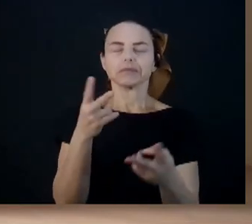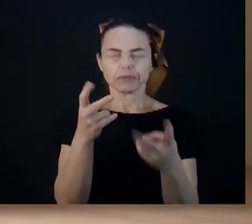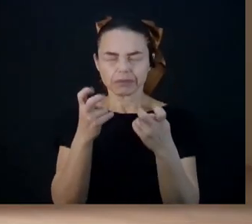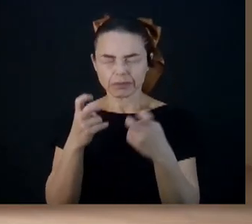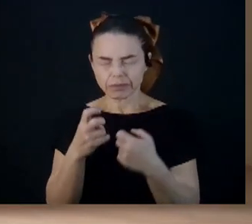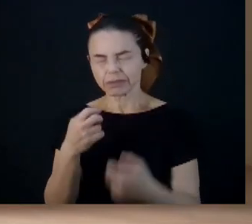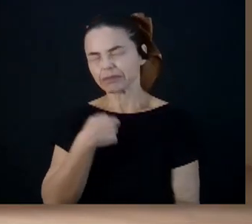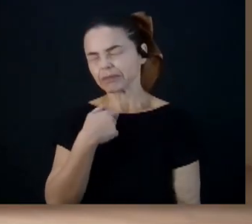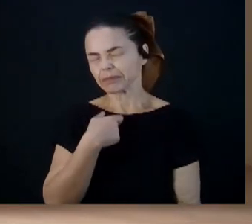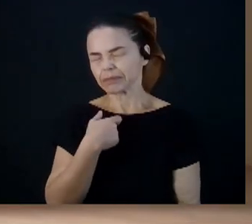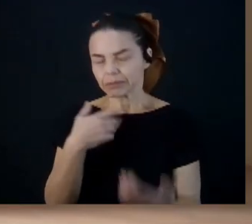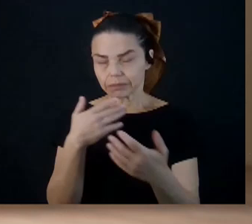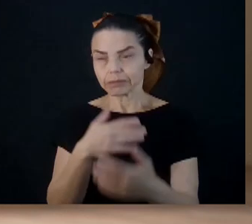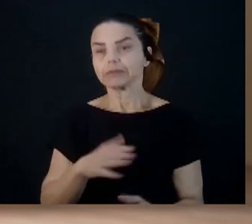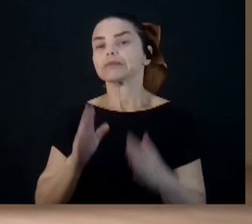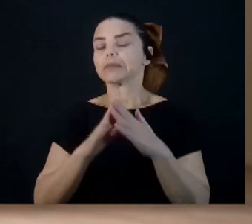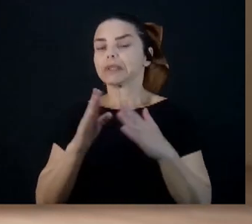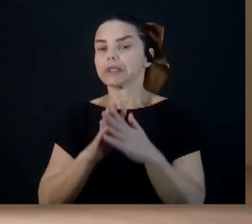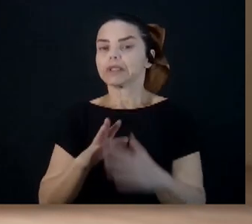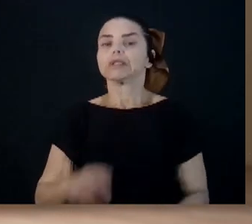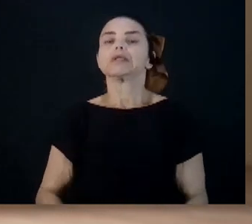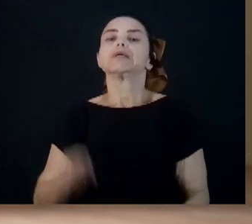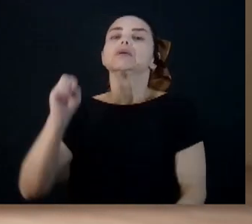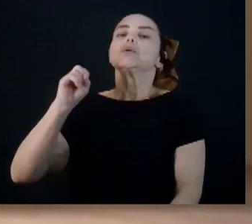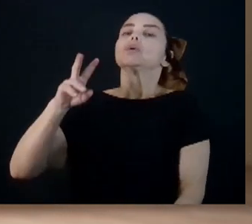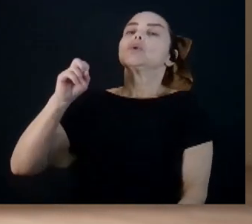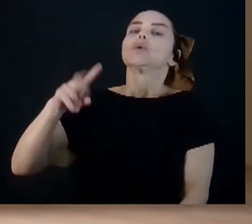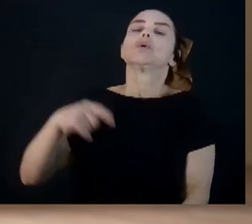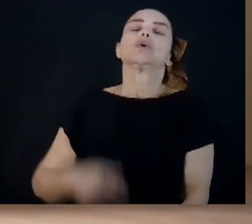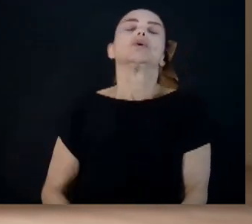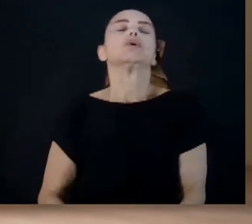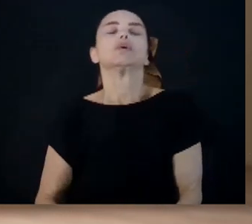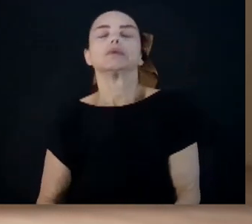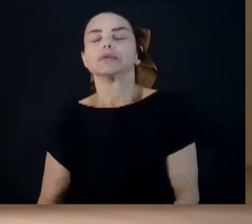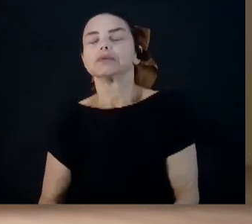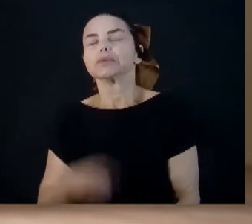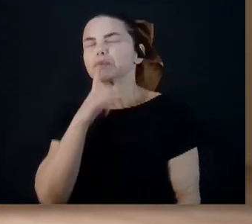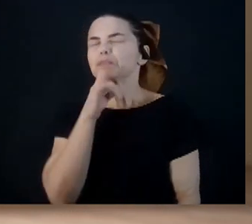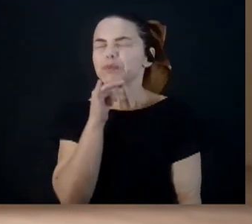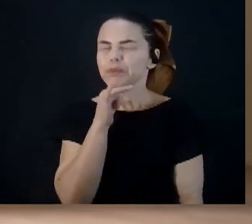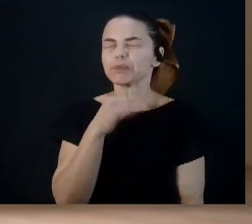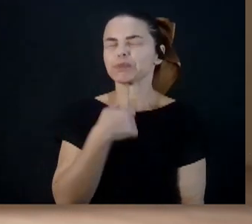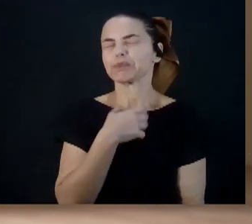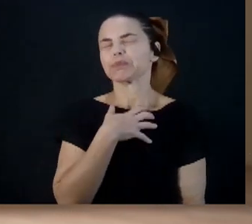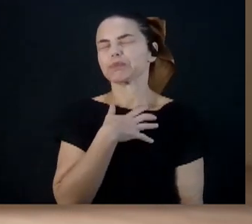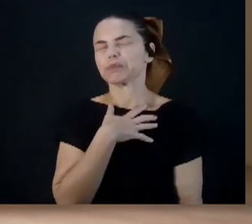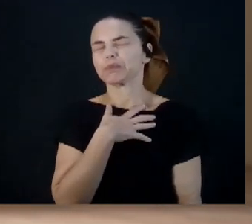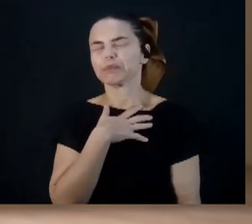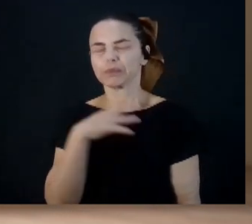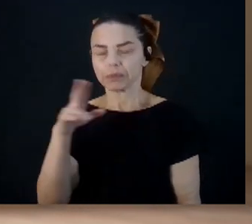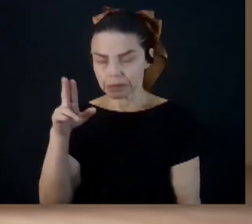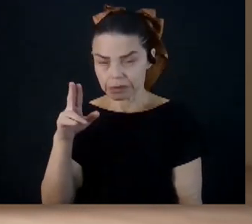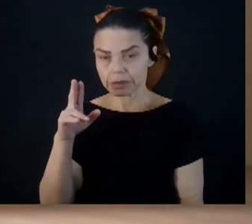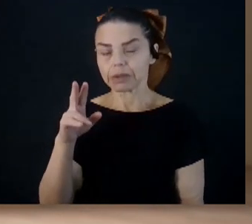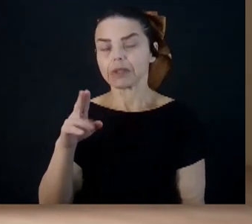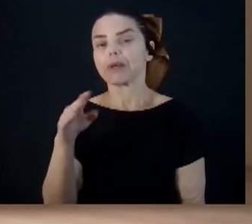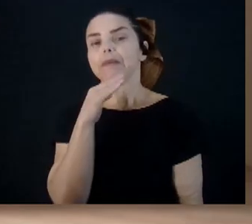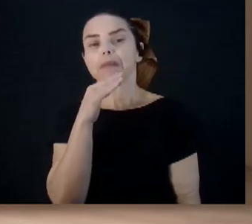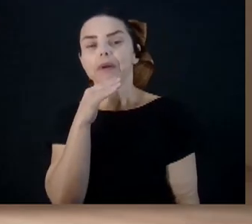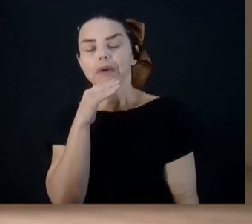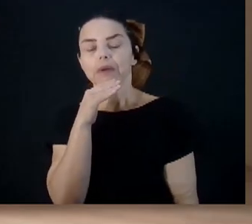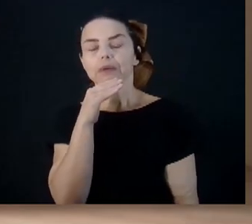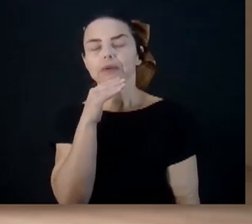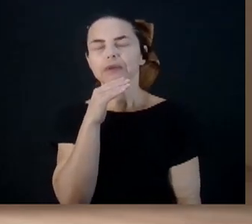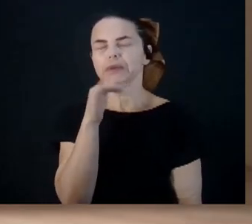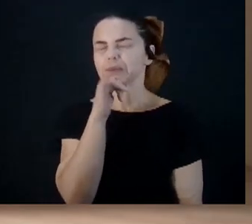né, dos meus avós, que contavam dos seus pais, no caso, dos meus bisavós, né? Por exemplo, a